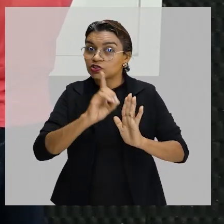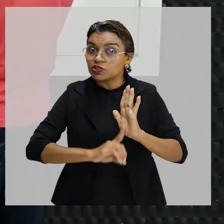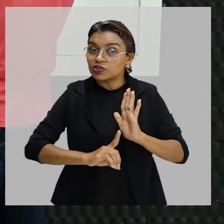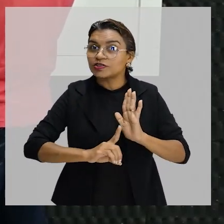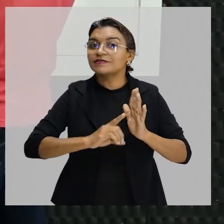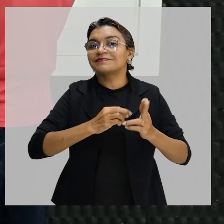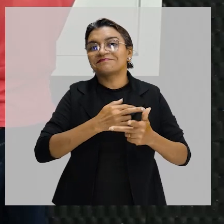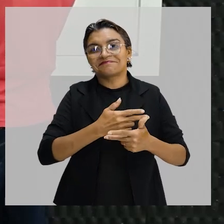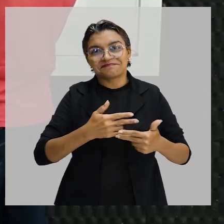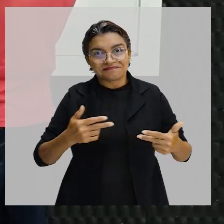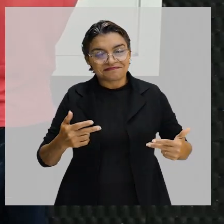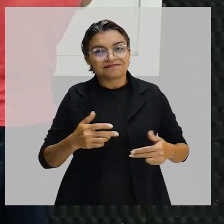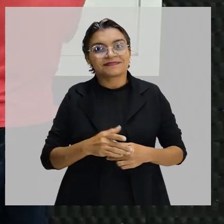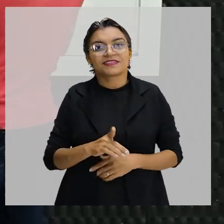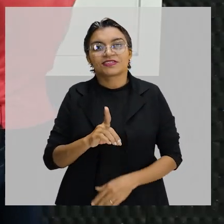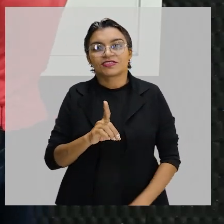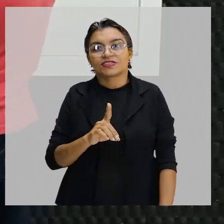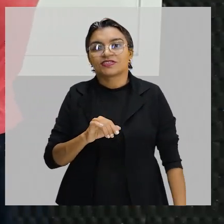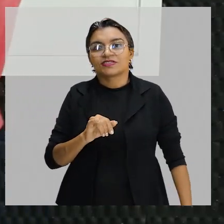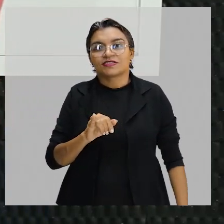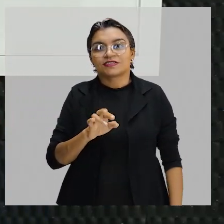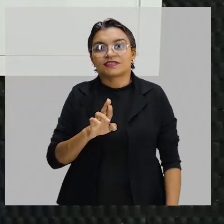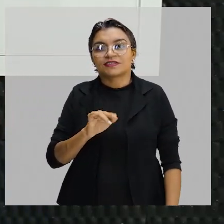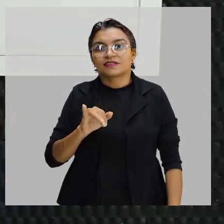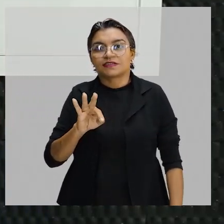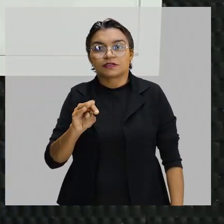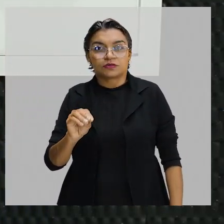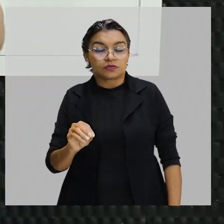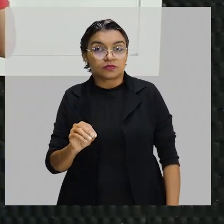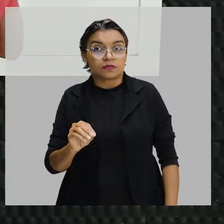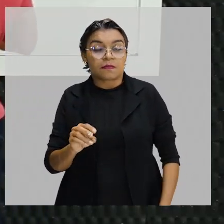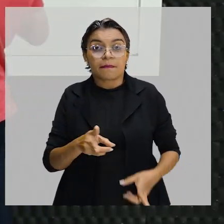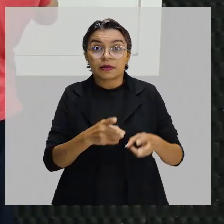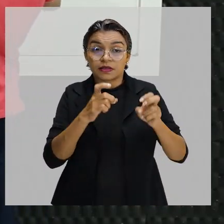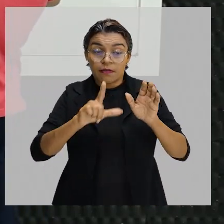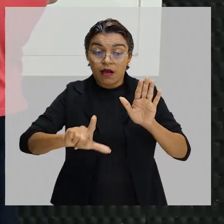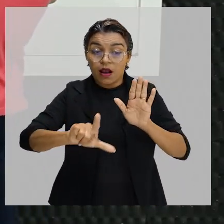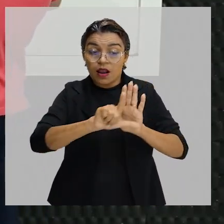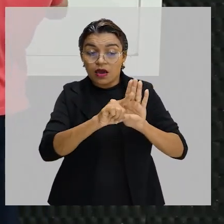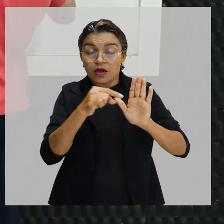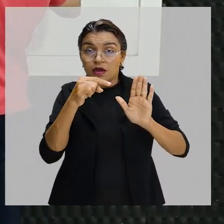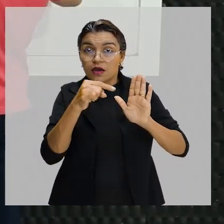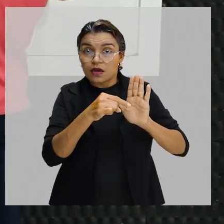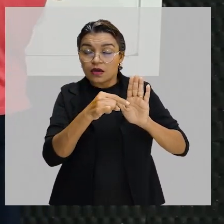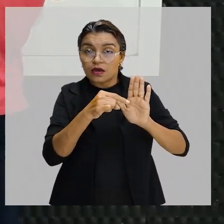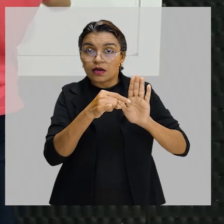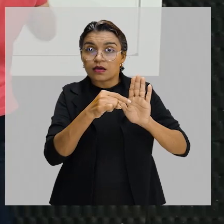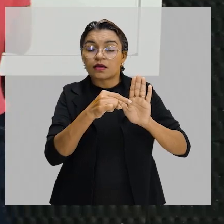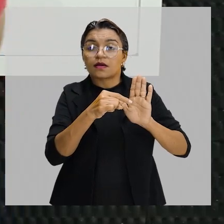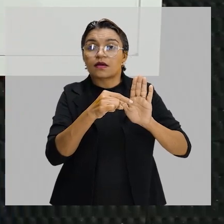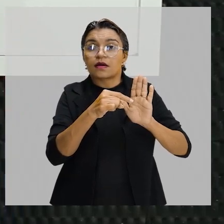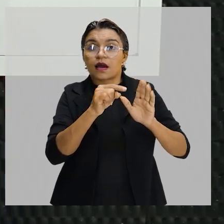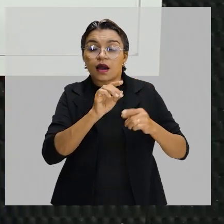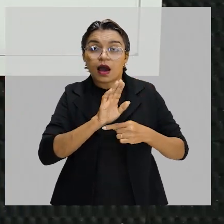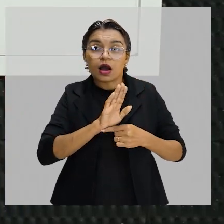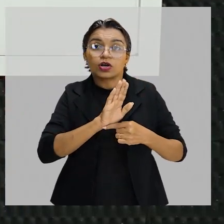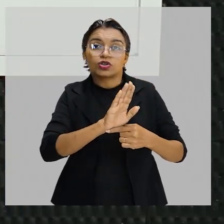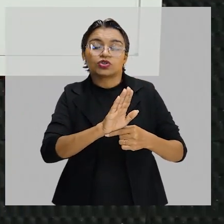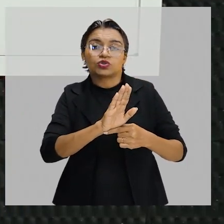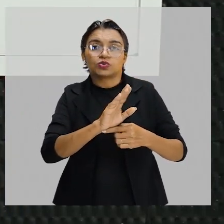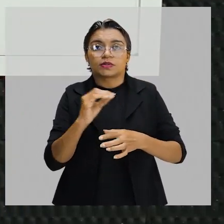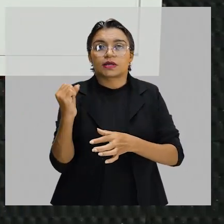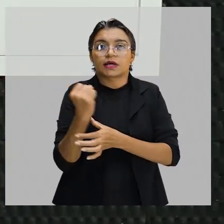direitos, ok? Perceba que a lei, ela vai garantir os meus direitos. E um dos